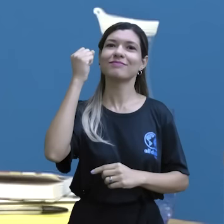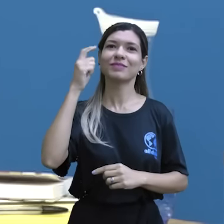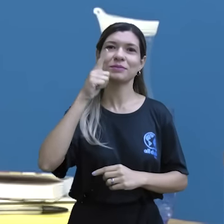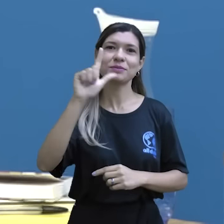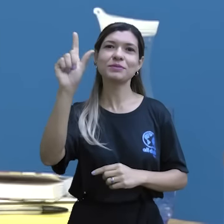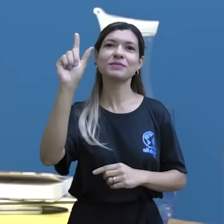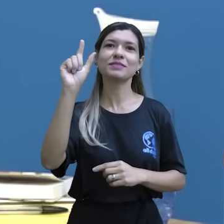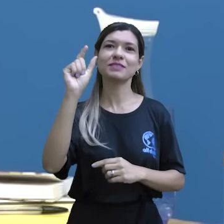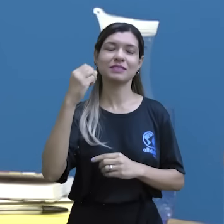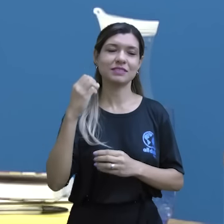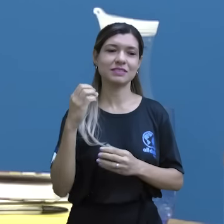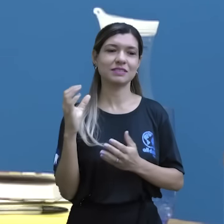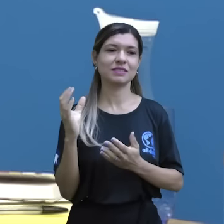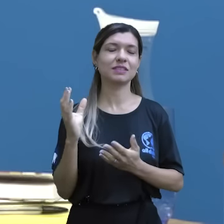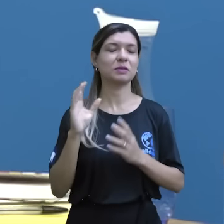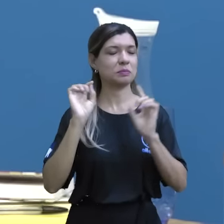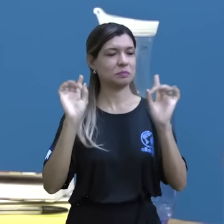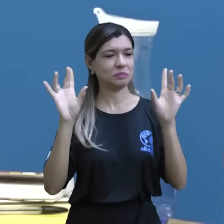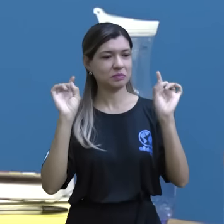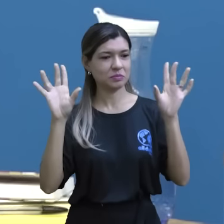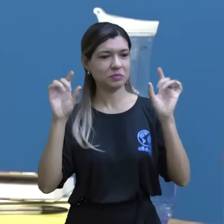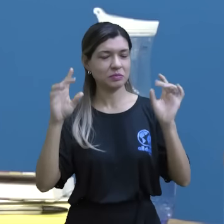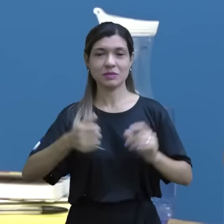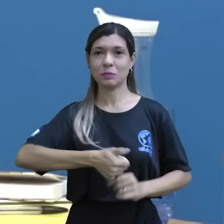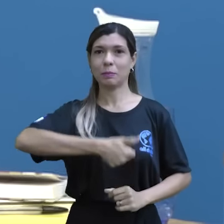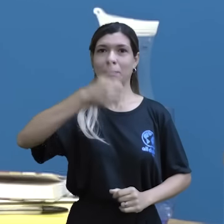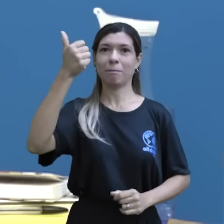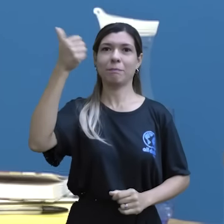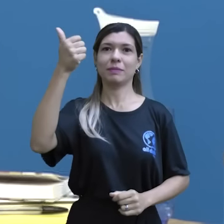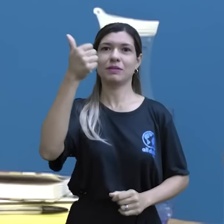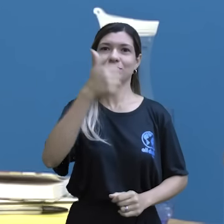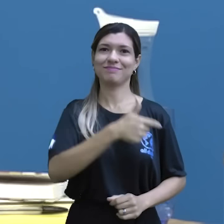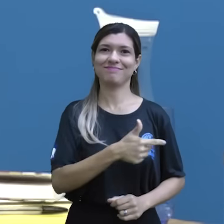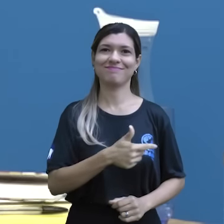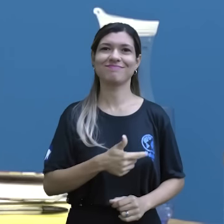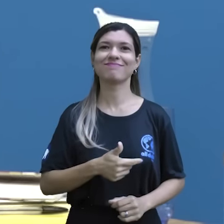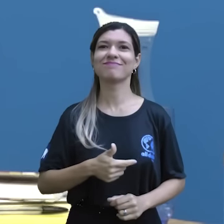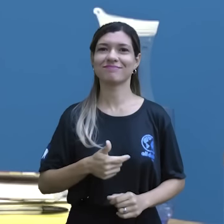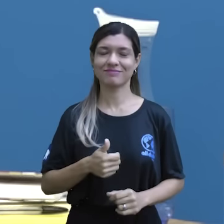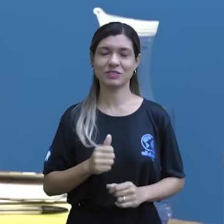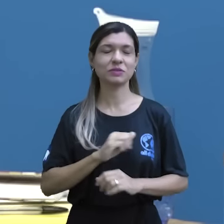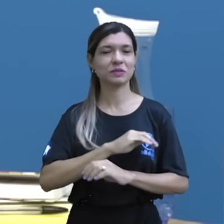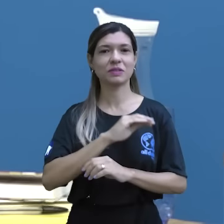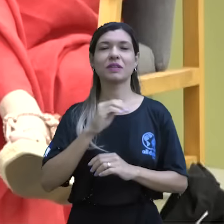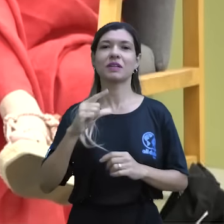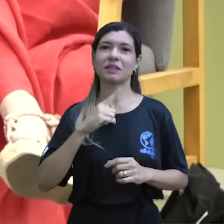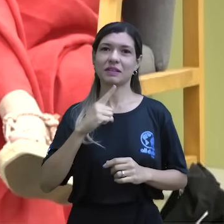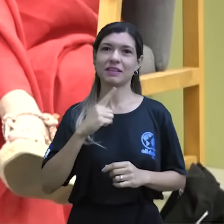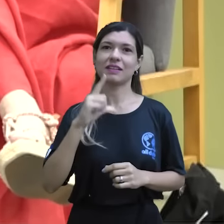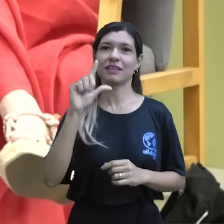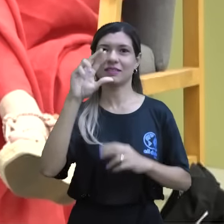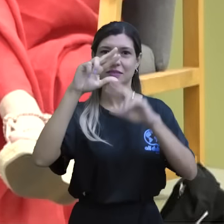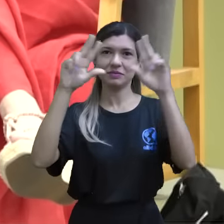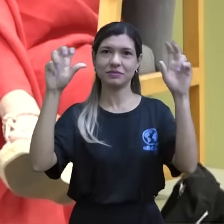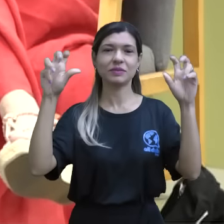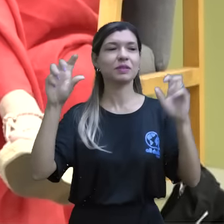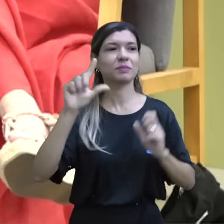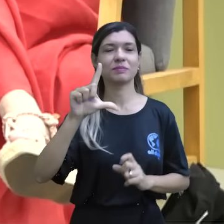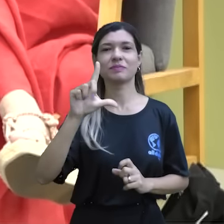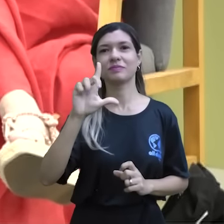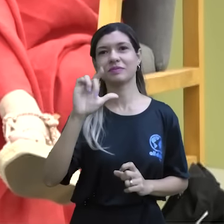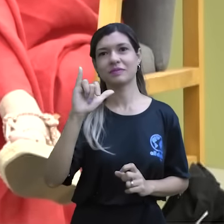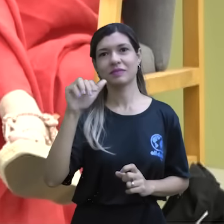uma maratonista do prêmio Jabuti. Estou brincando, tá? Mas é uma maravilha, generosos, né? São generosos.